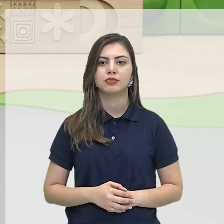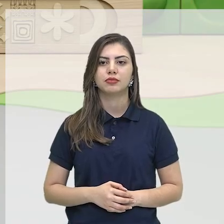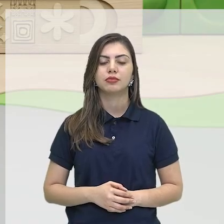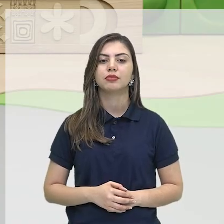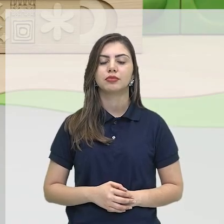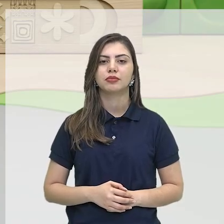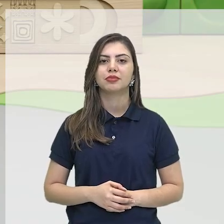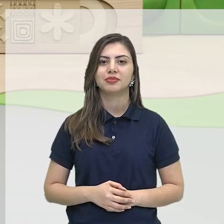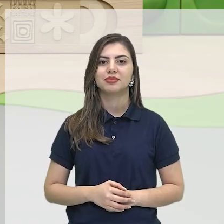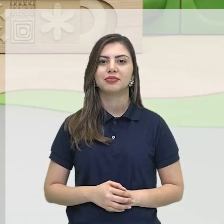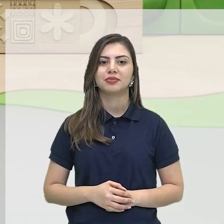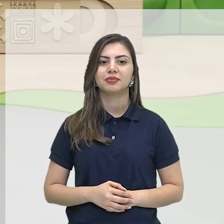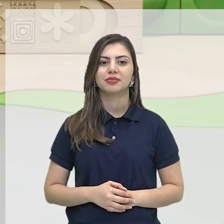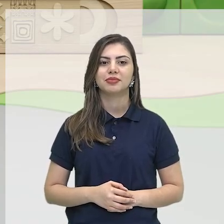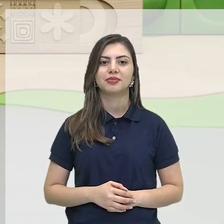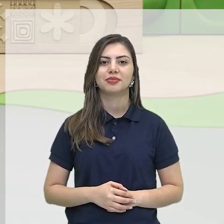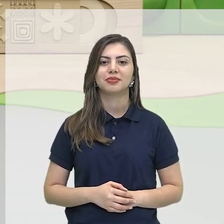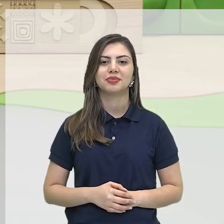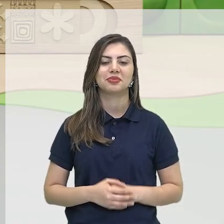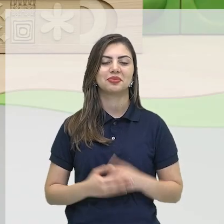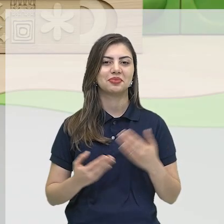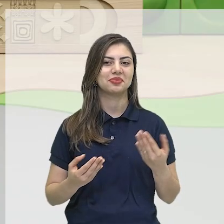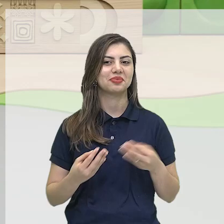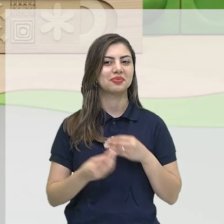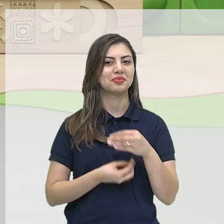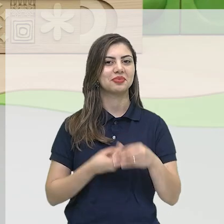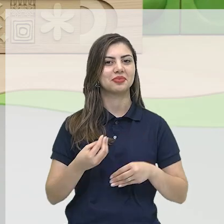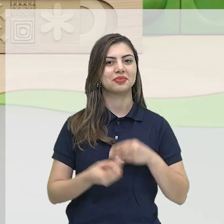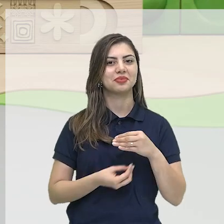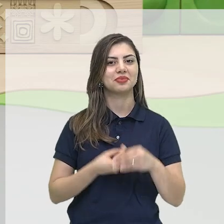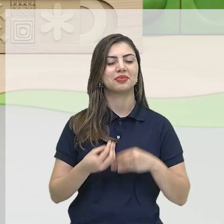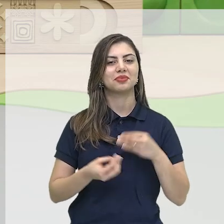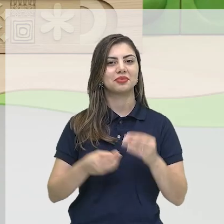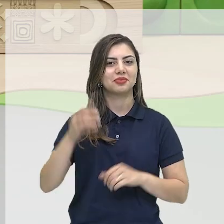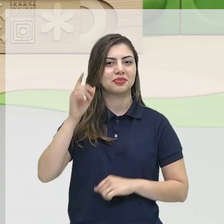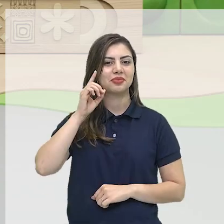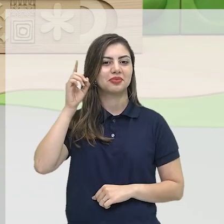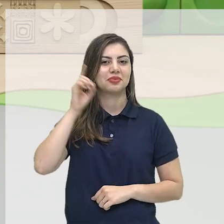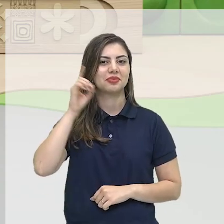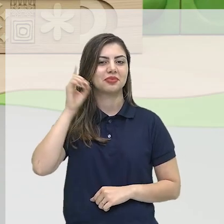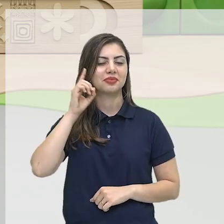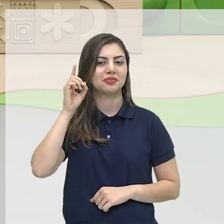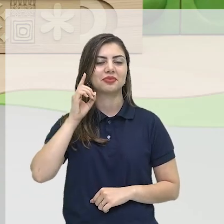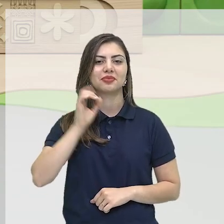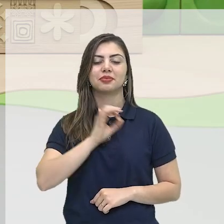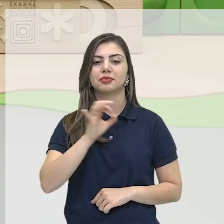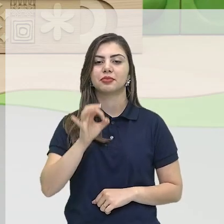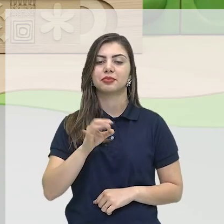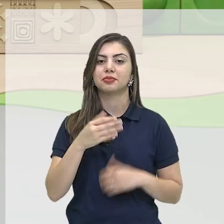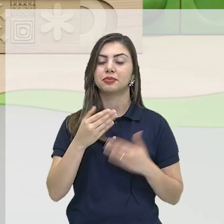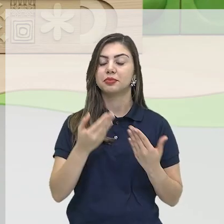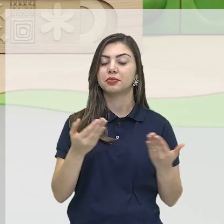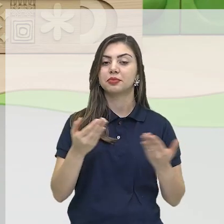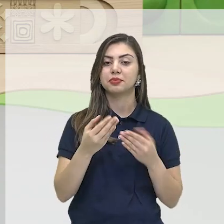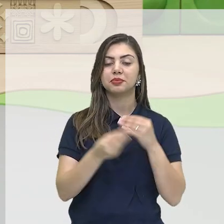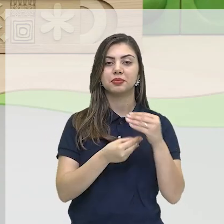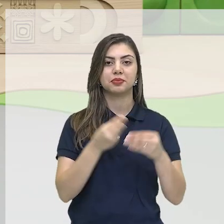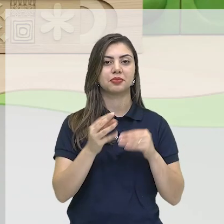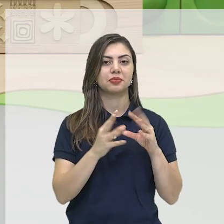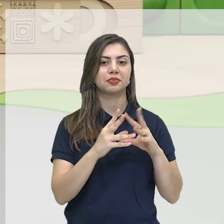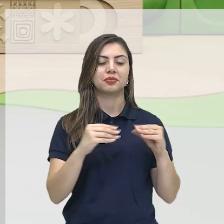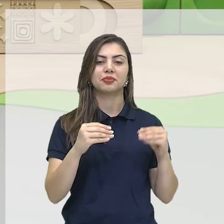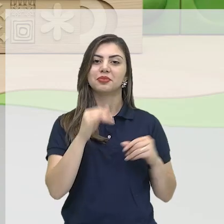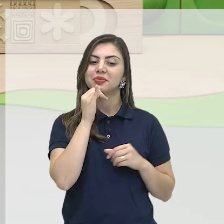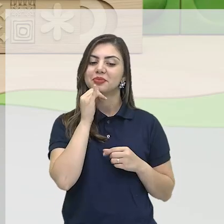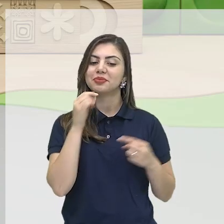Nossas misturas do dia a dia, né? Falando um pouquinho sobre as misturas homogêneas, nós temos aí o café, que é uma bebida que dá